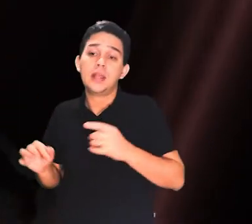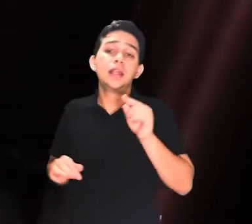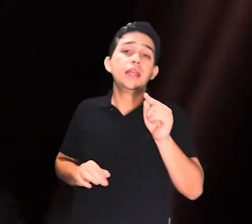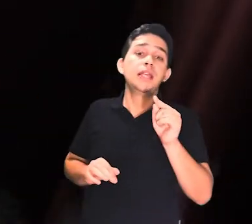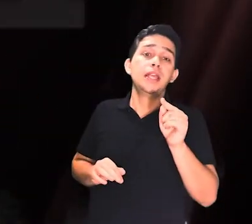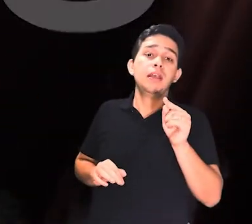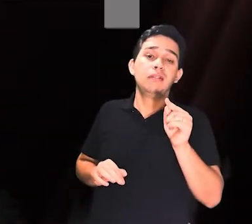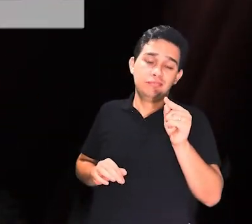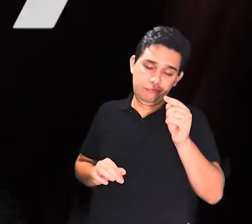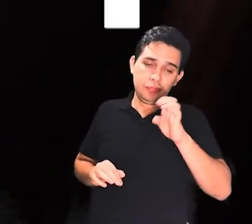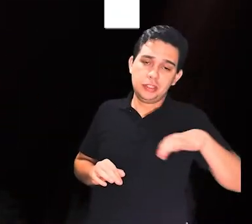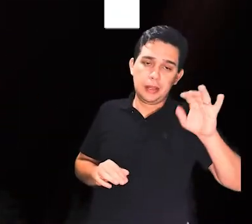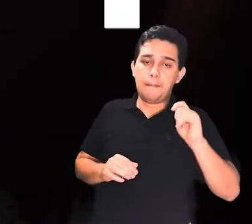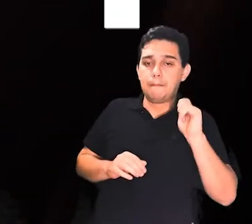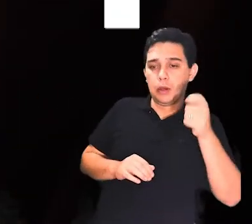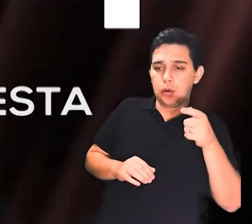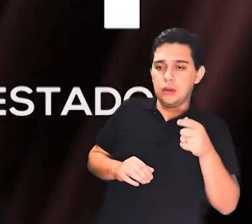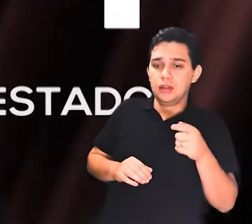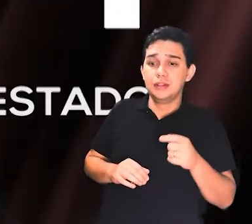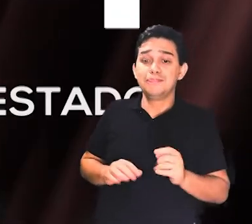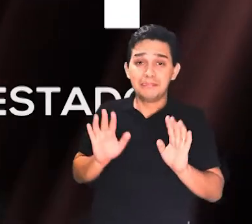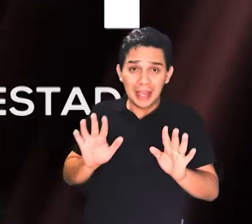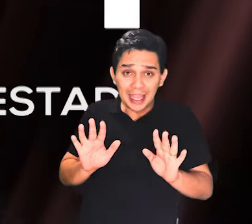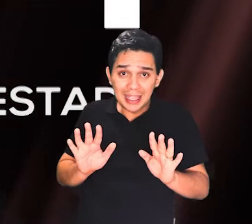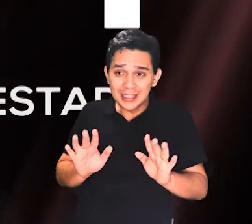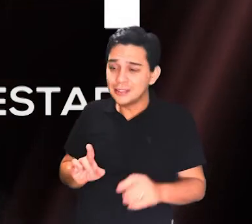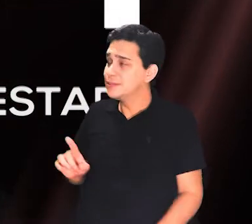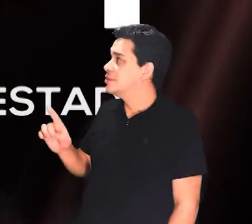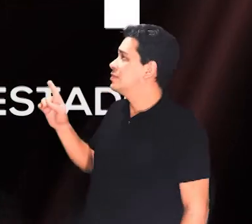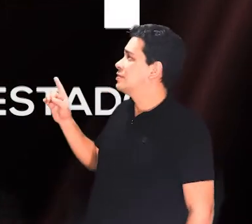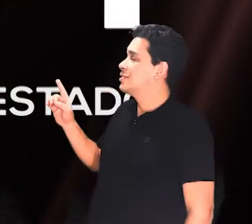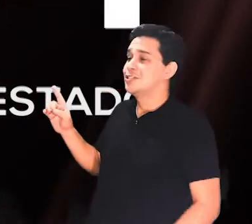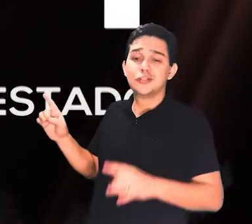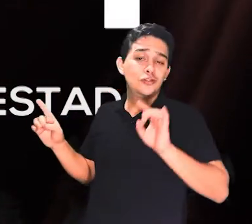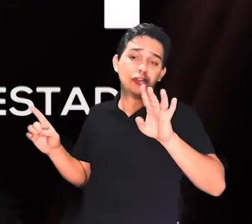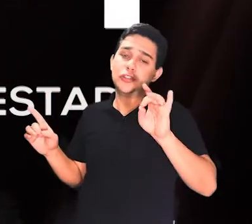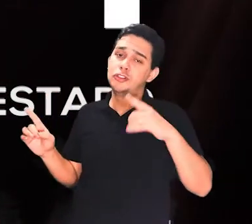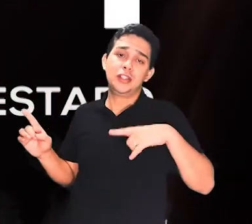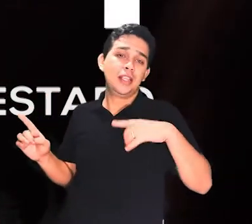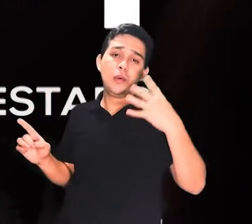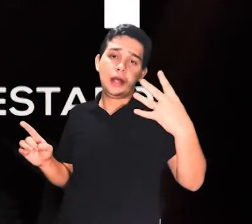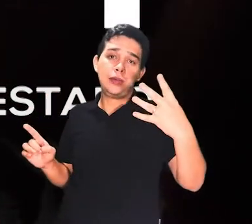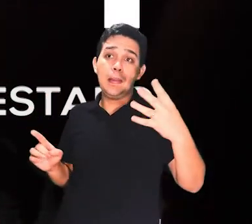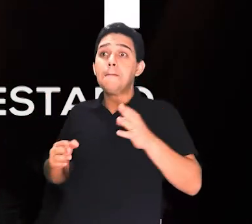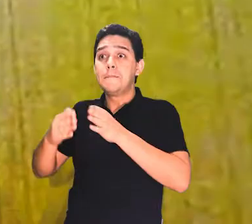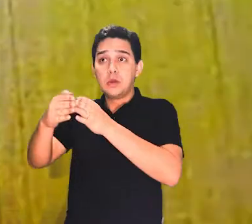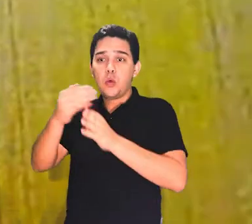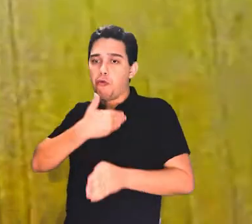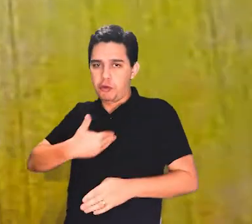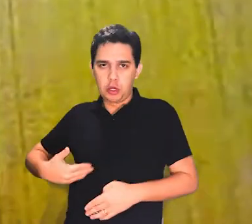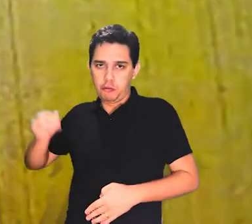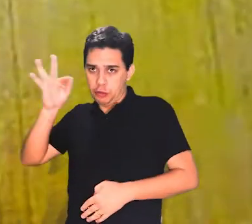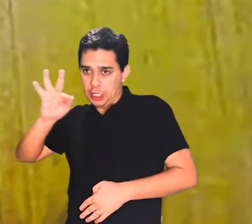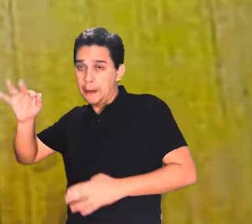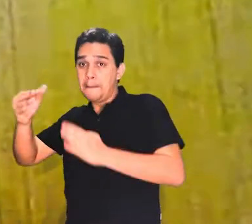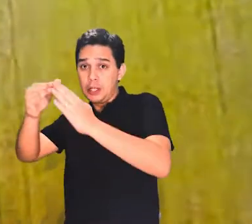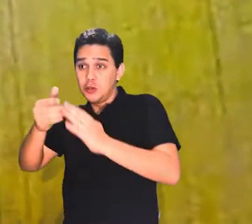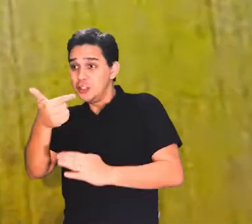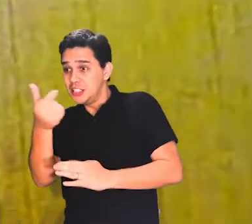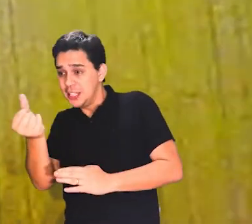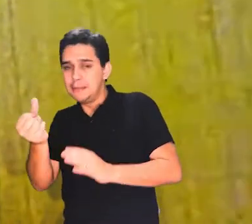a gente tem um estado do Rio de Janeiro só com 4 residências inclusivas. E pelo levantamento do CAL, nós temos